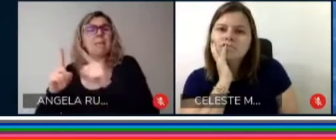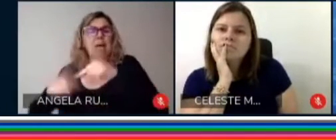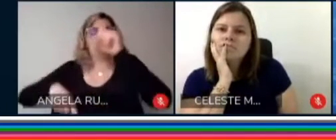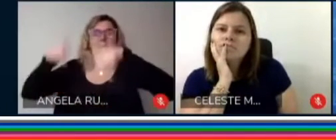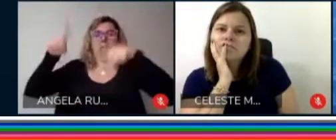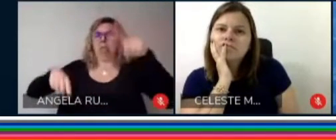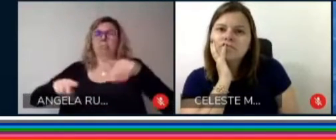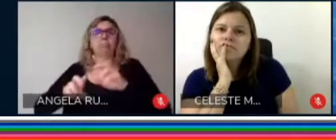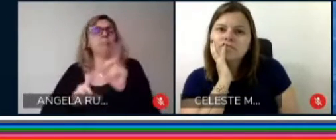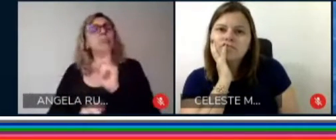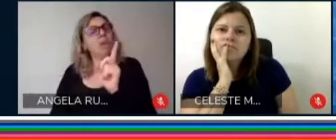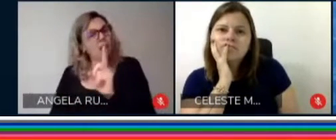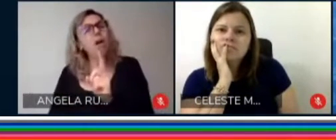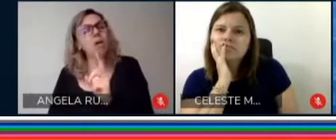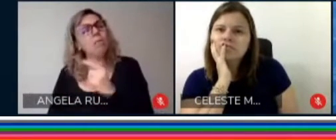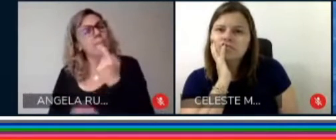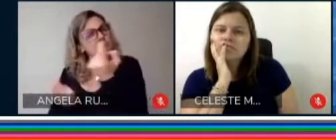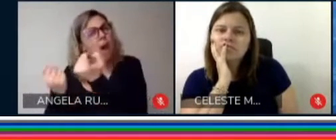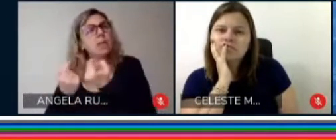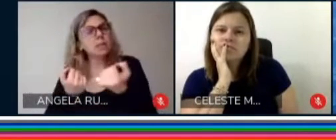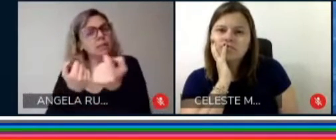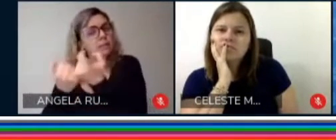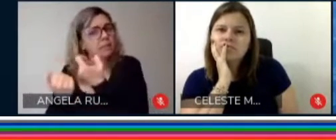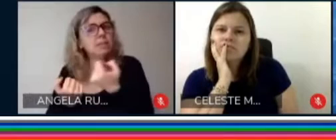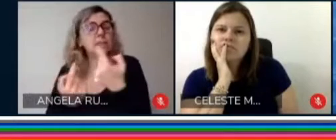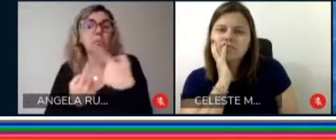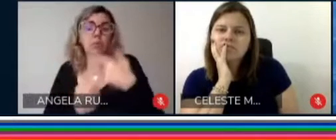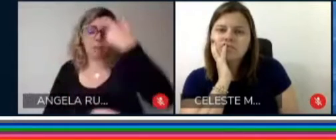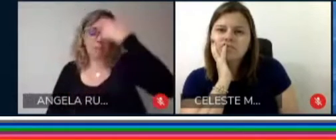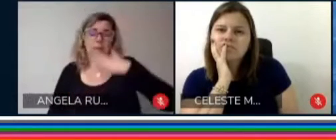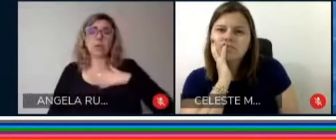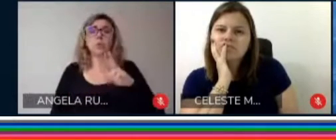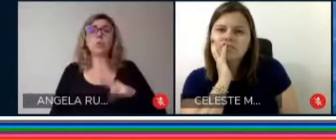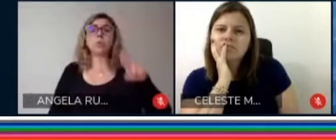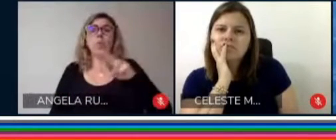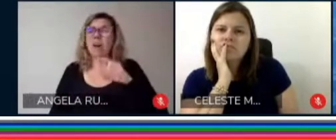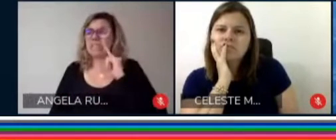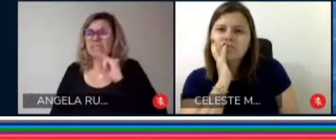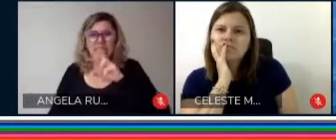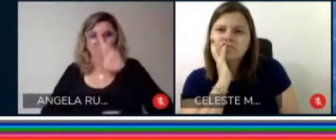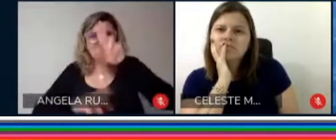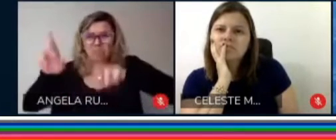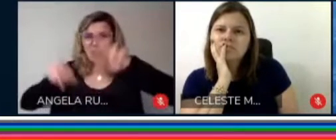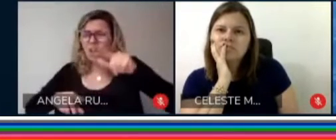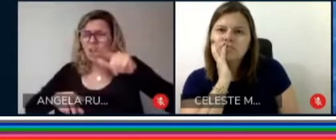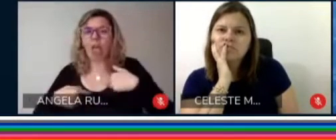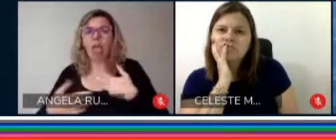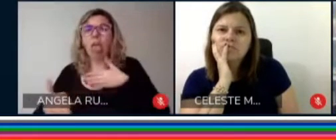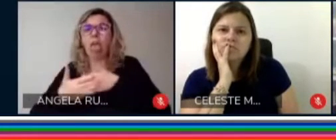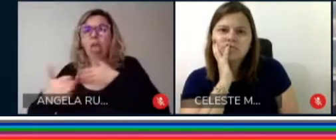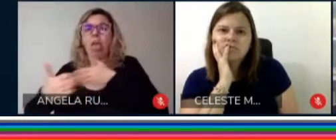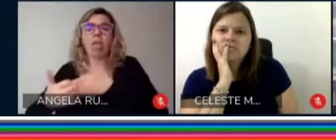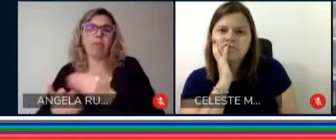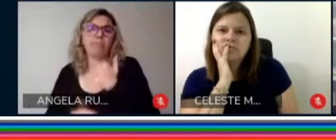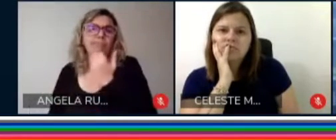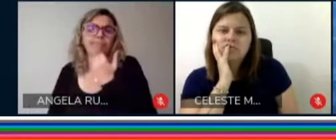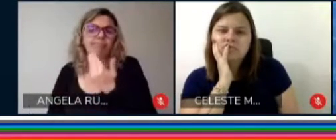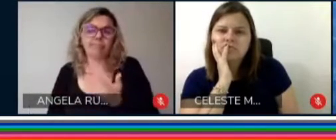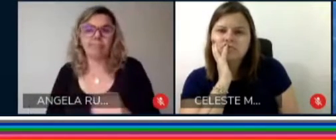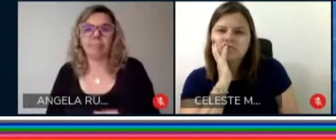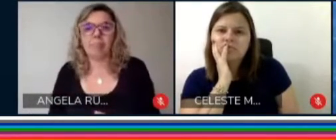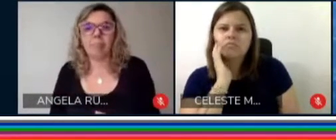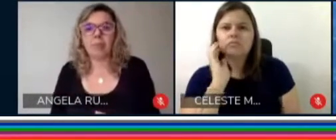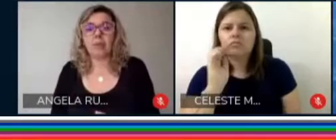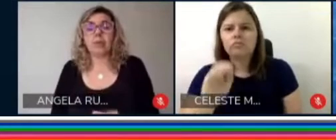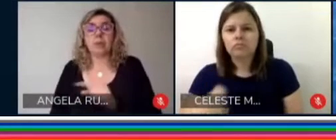diferentes umas das outras, até porque o usuário acaba tendo, né, mais dificuldade e não é interessante. A